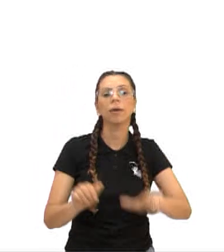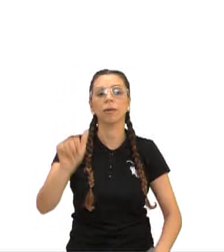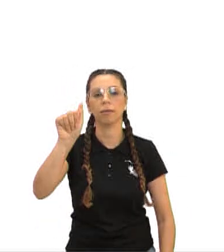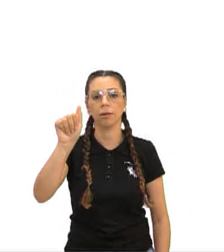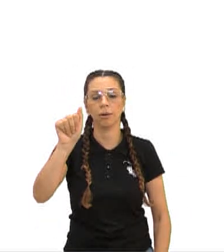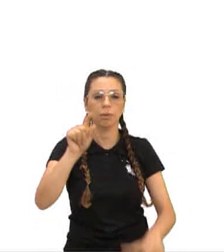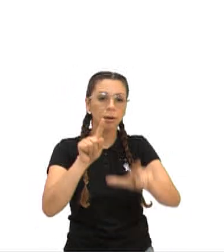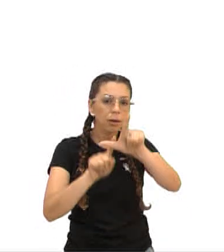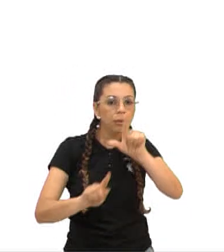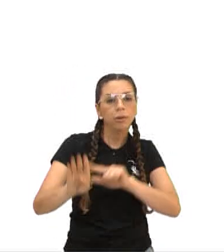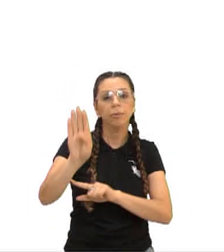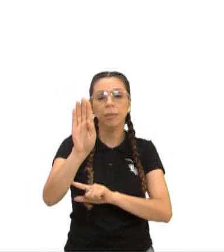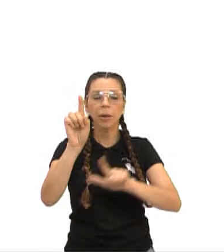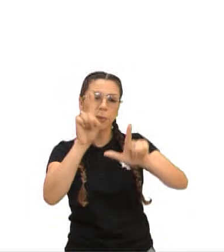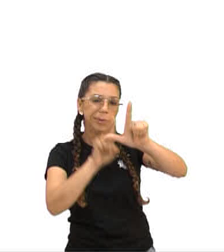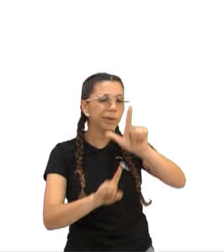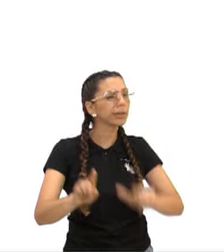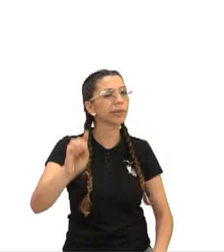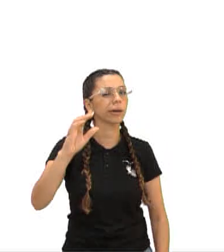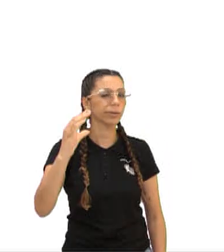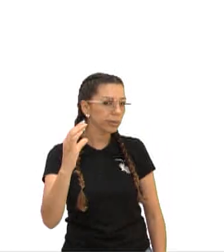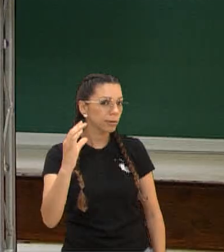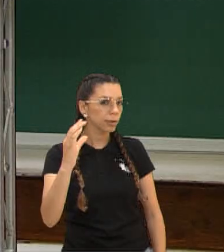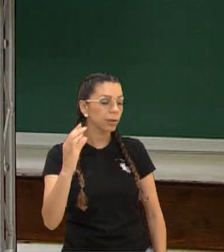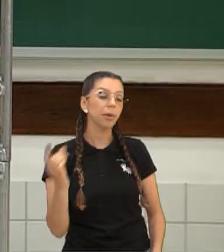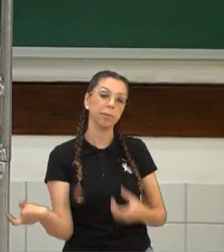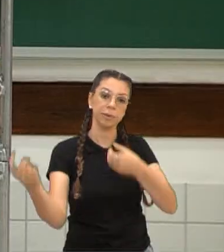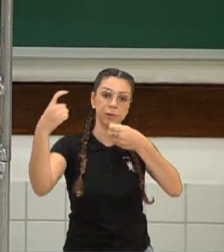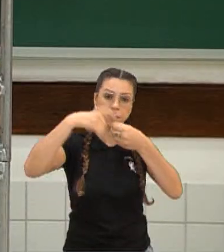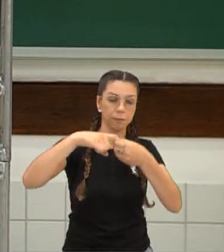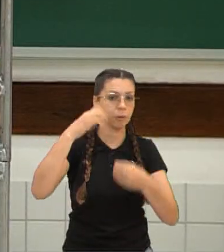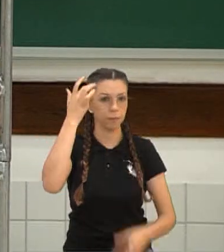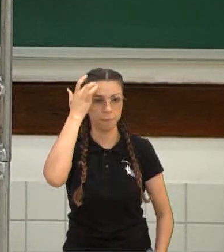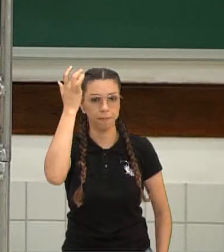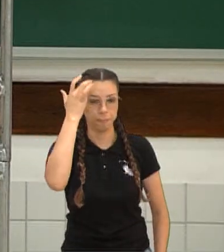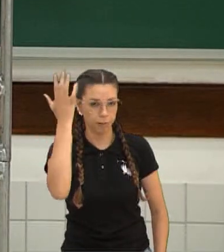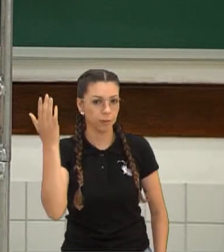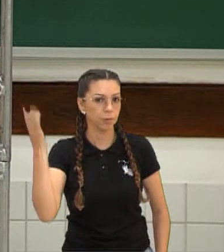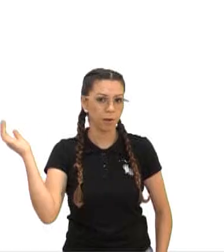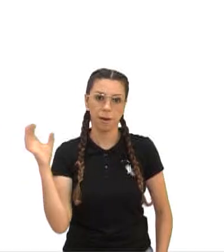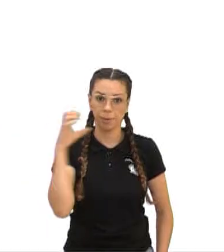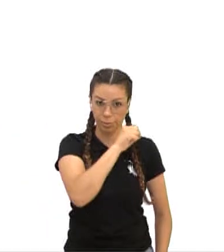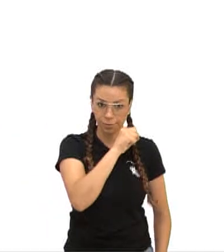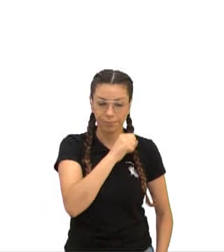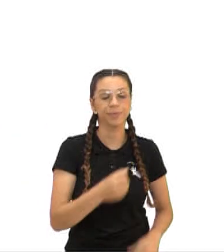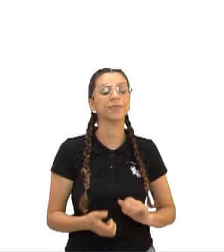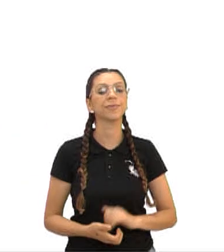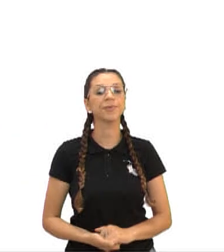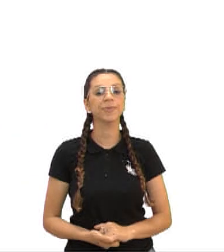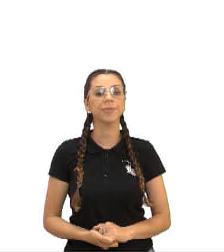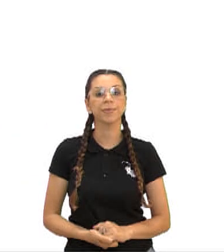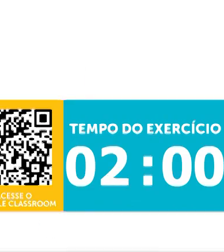Monet e Renoir, ou de Monet e Degas. A gente já volta bem fácil, ó, rapidinho.